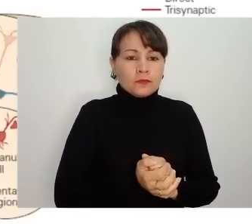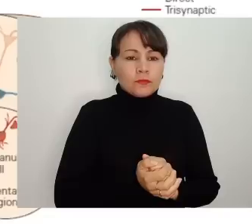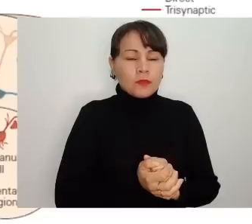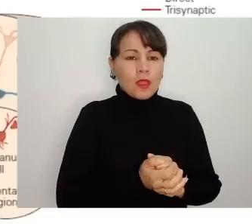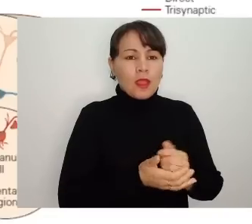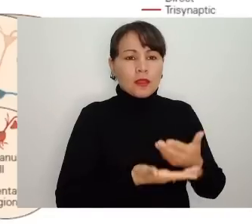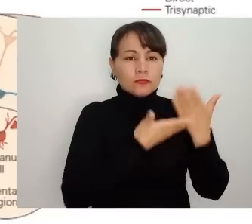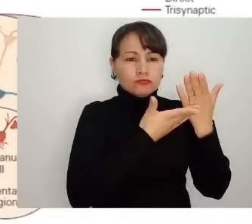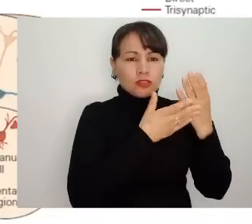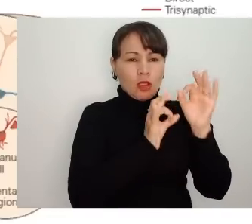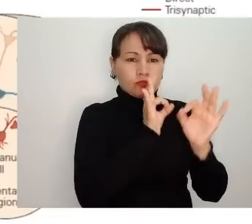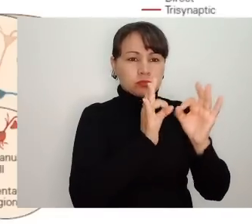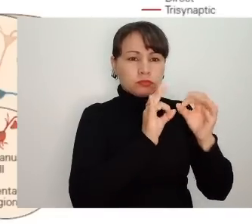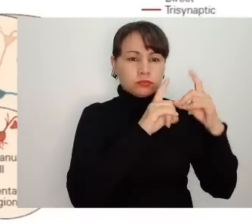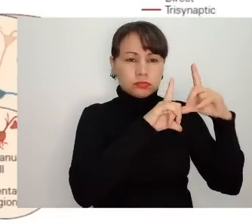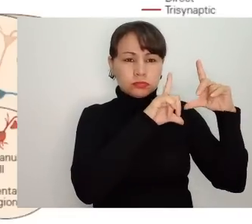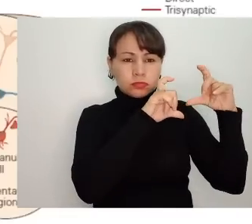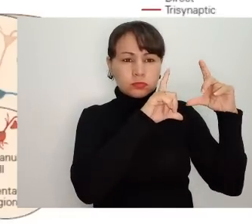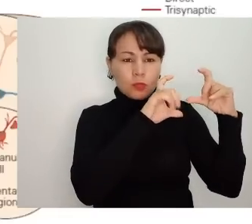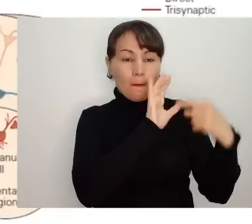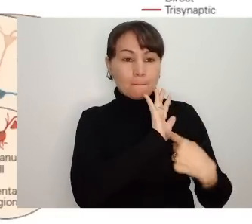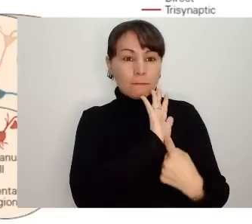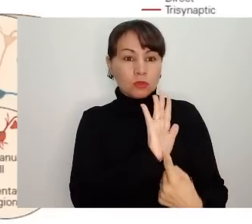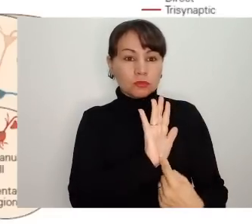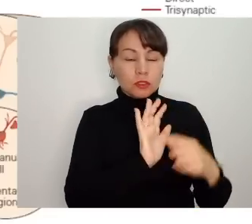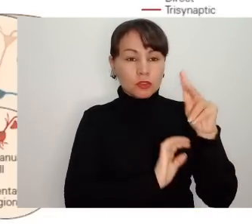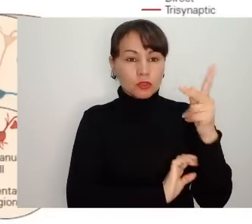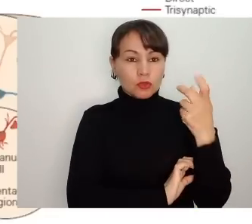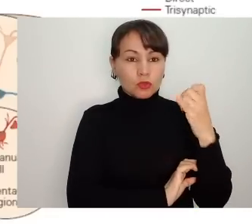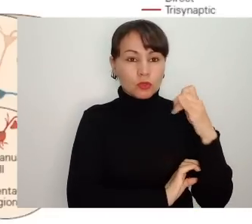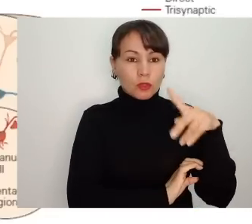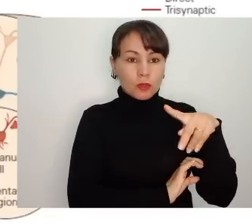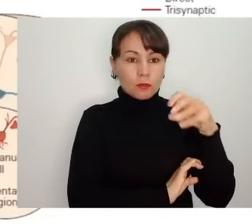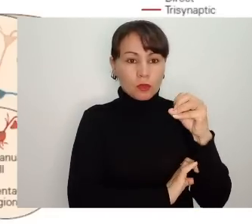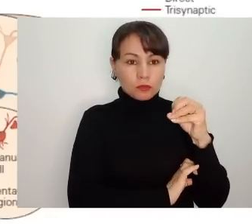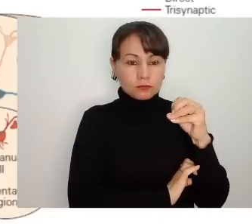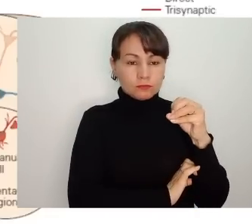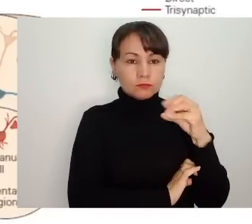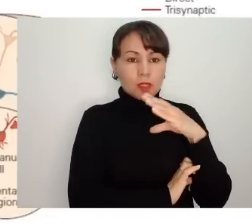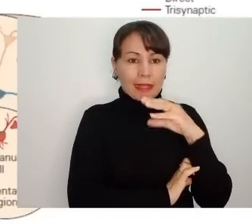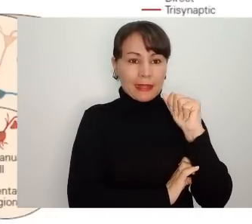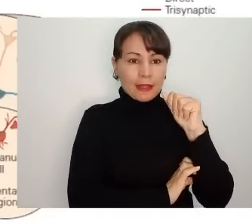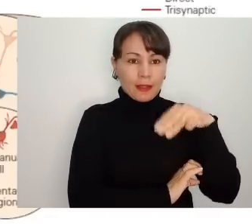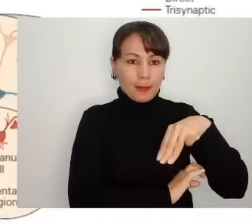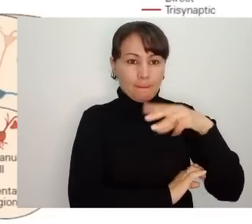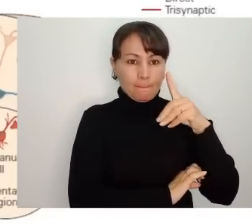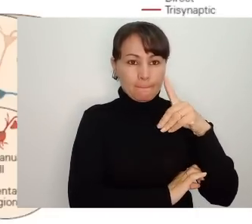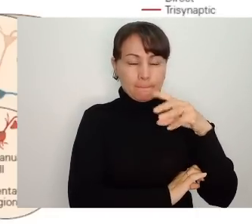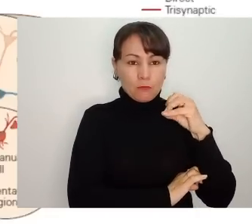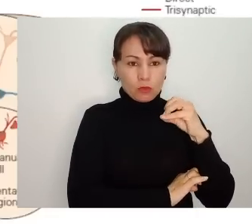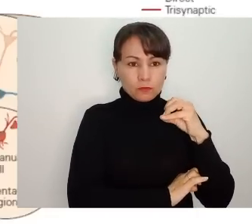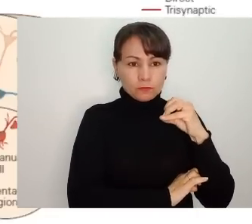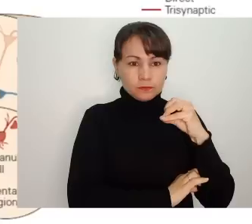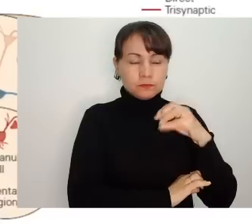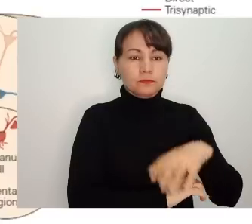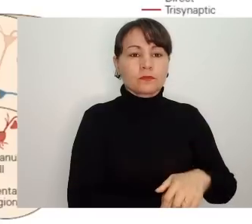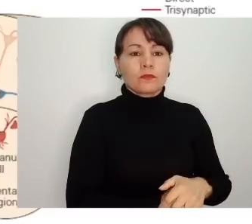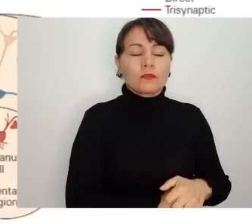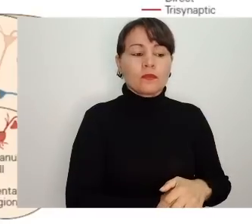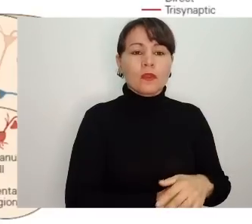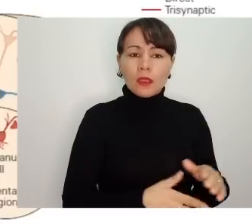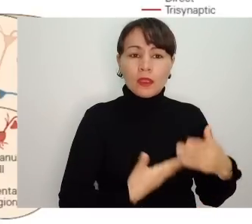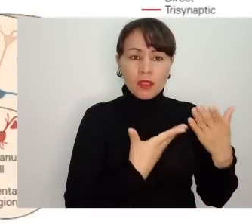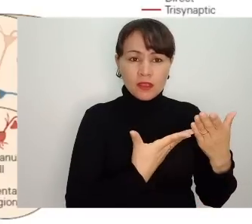bem esquemático, mostrando, então, o hipocampo, que nós temos o hipocampo, vocês conseguem ver o hipocampo